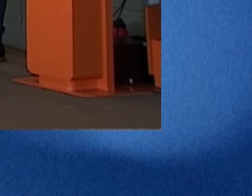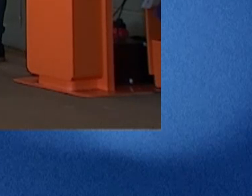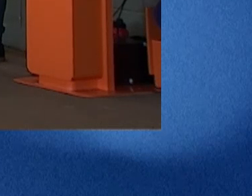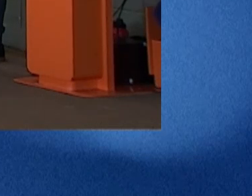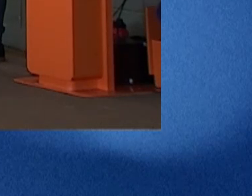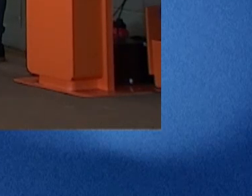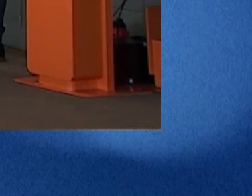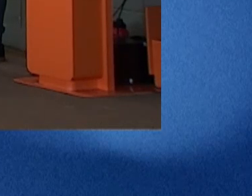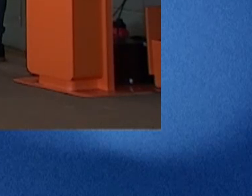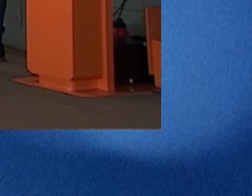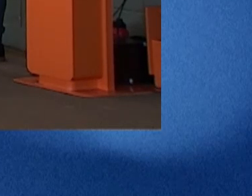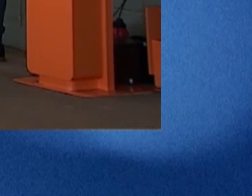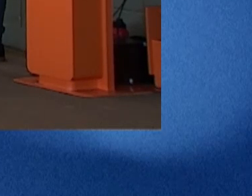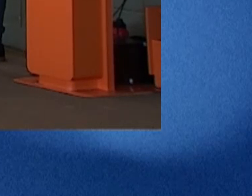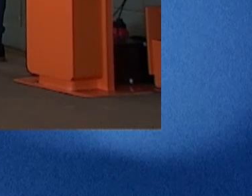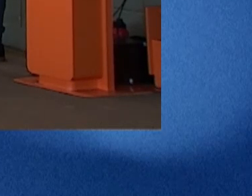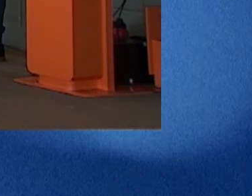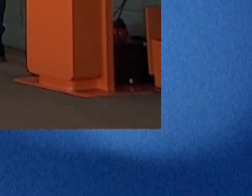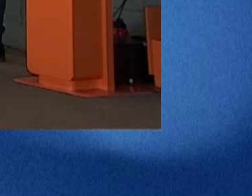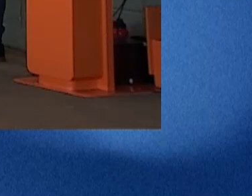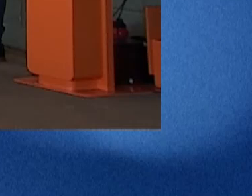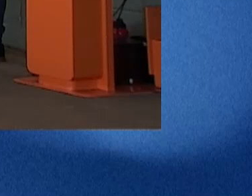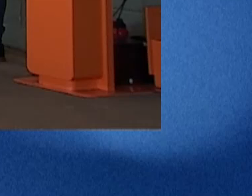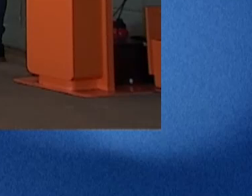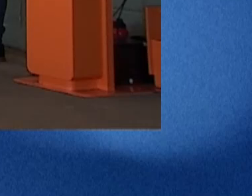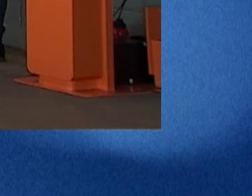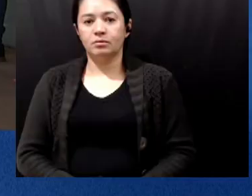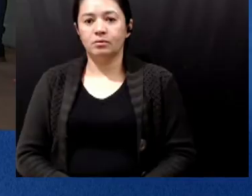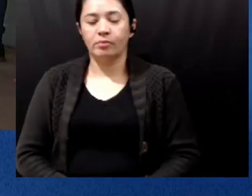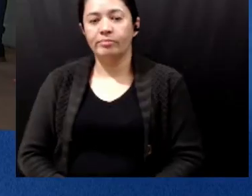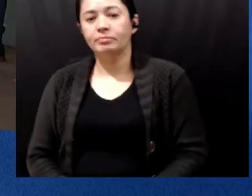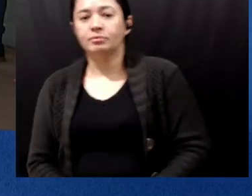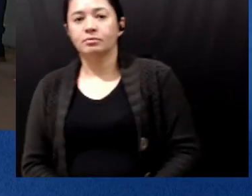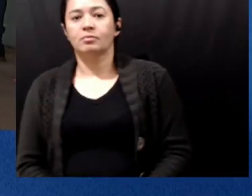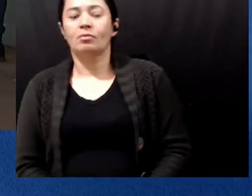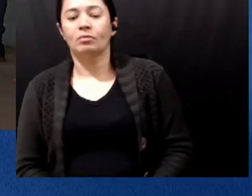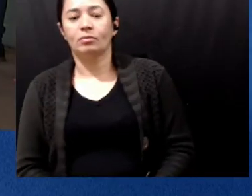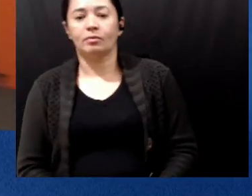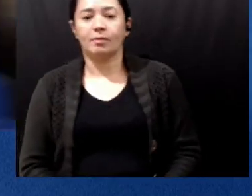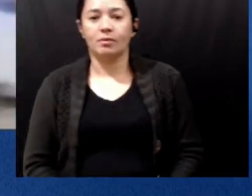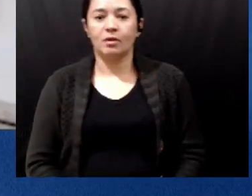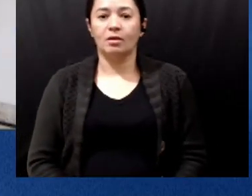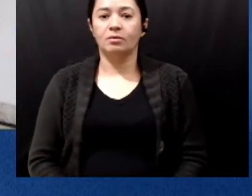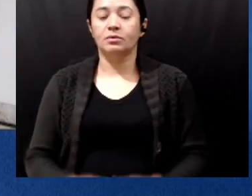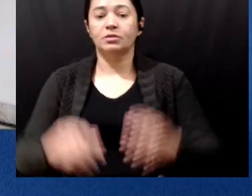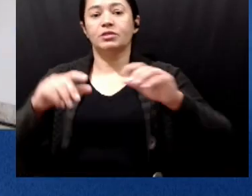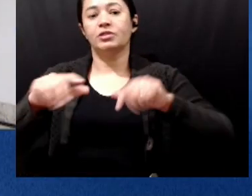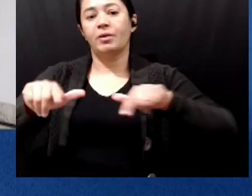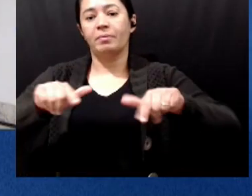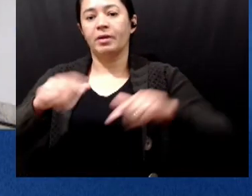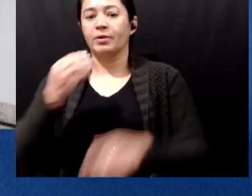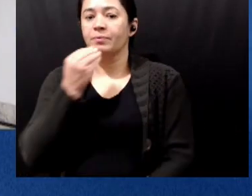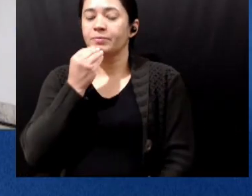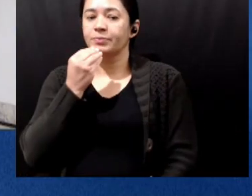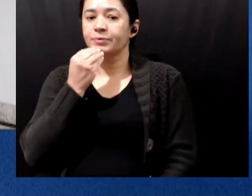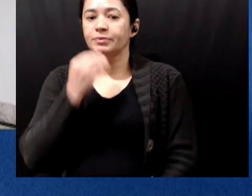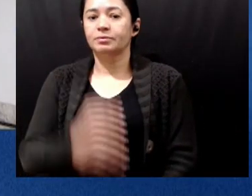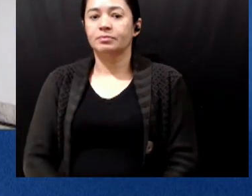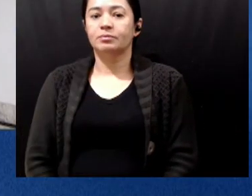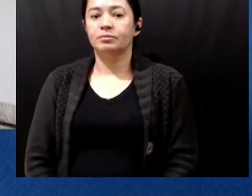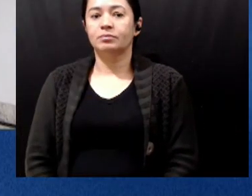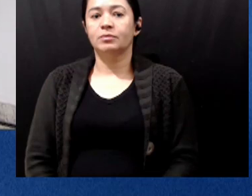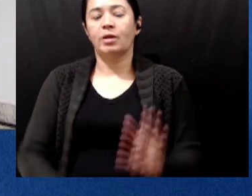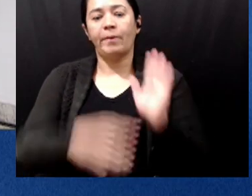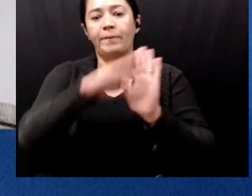Ceasa Campinas recebe 14º Feirão de Emprego e Oportunidades. Programação de férias do